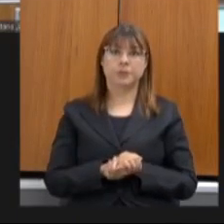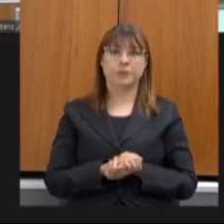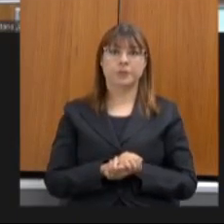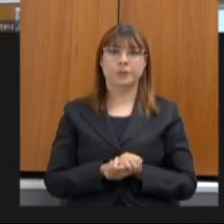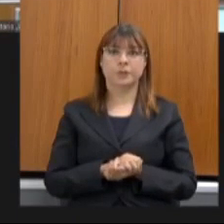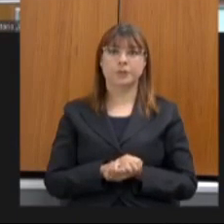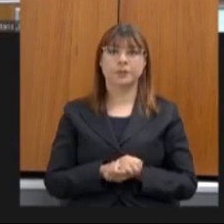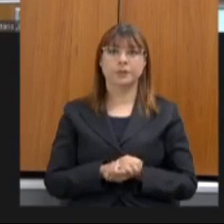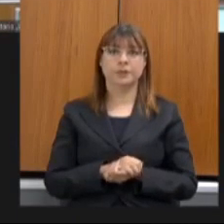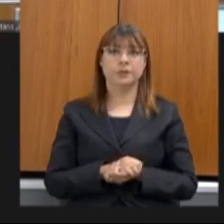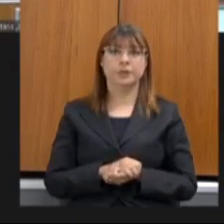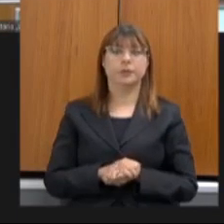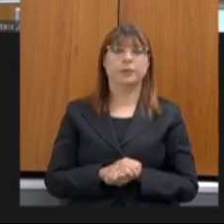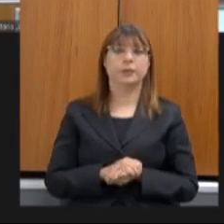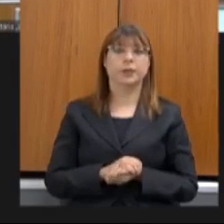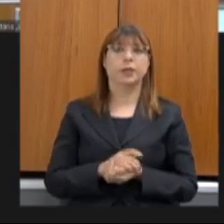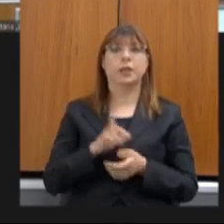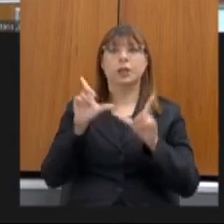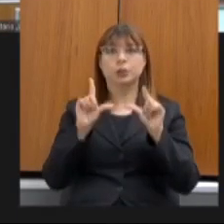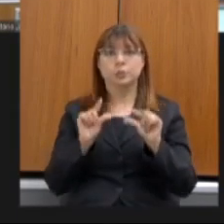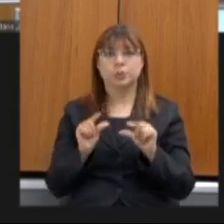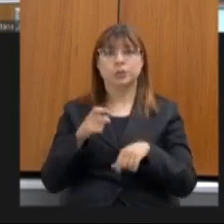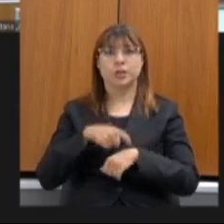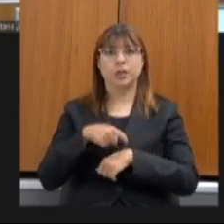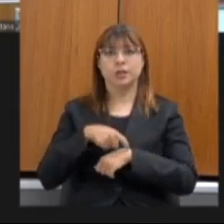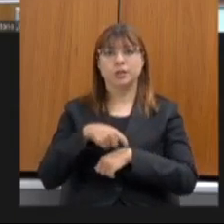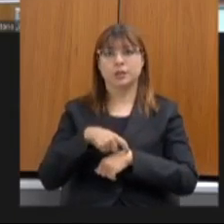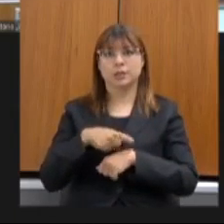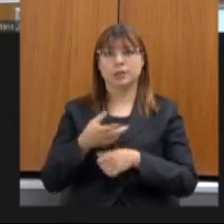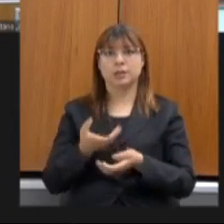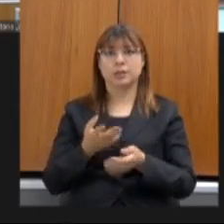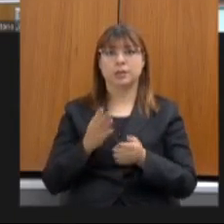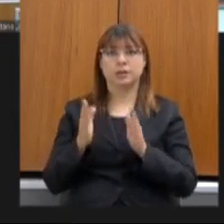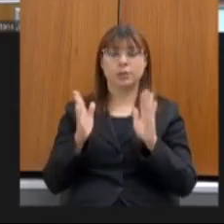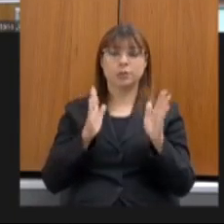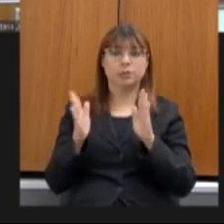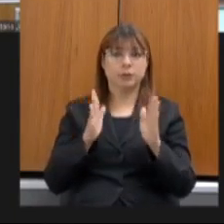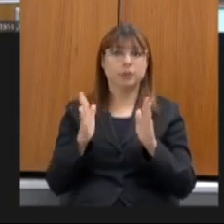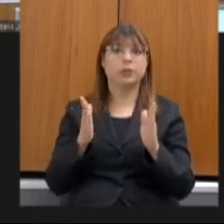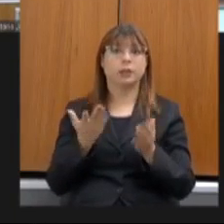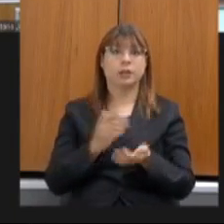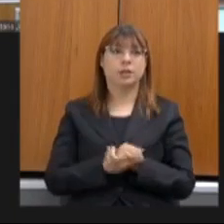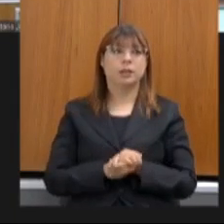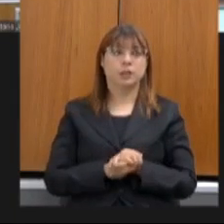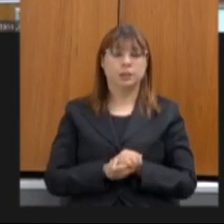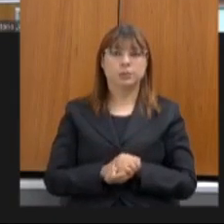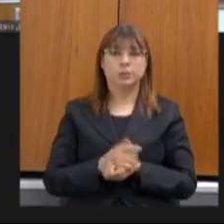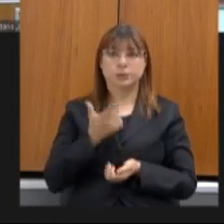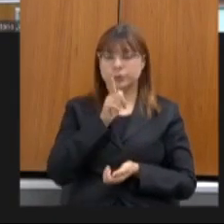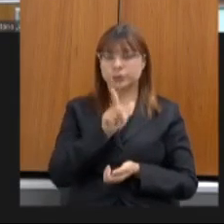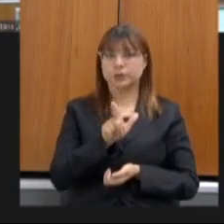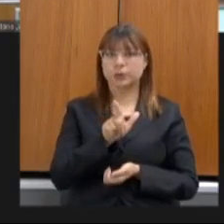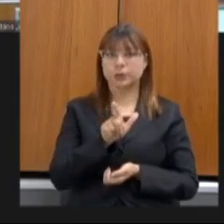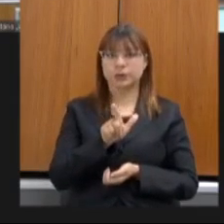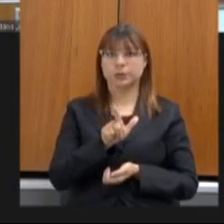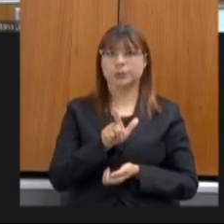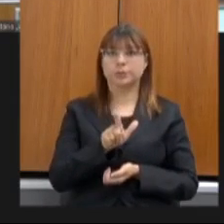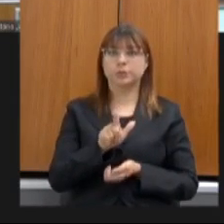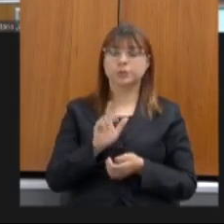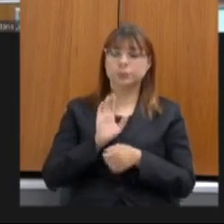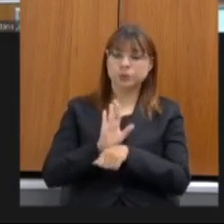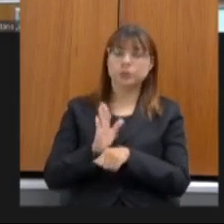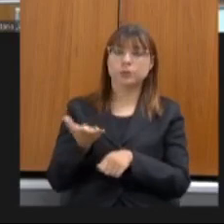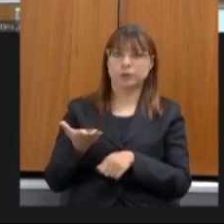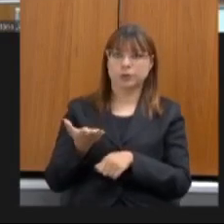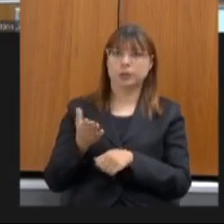se aqui diminui esse o tempo da compra até a entrega do produto para o consumidor final e isso tem